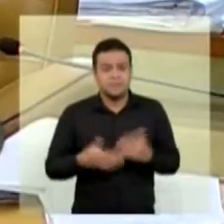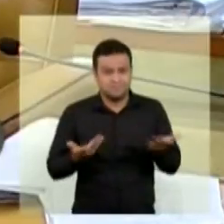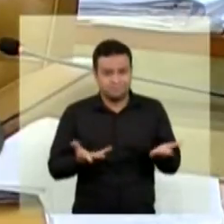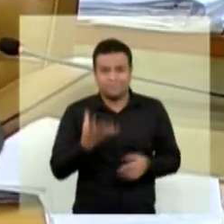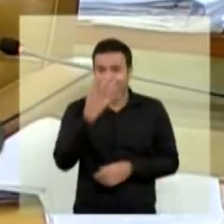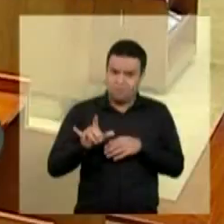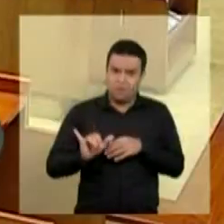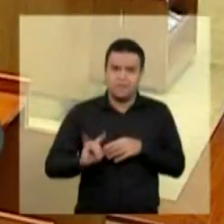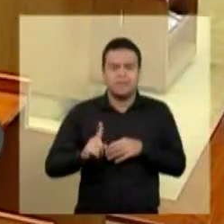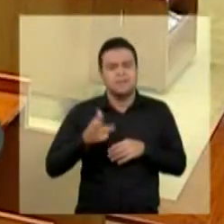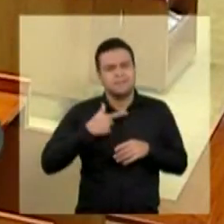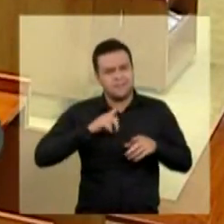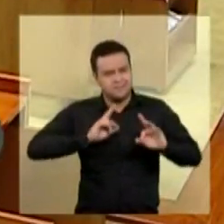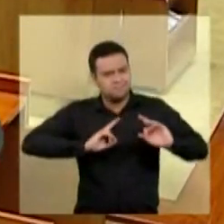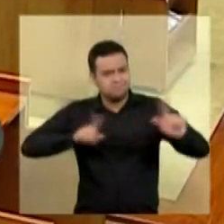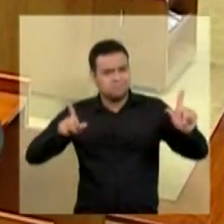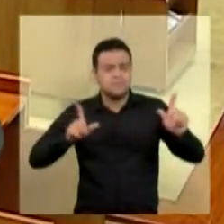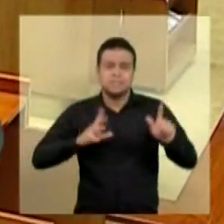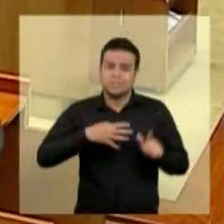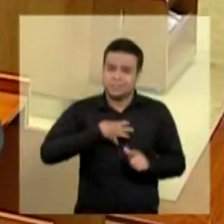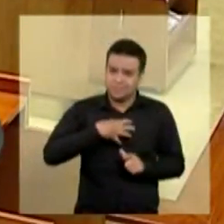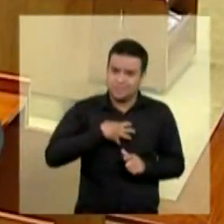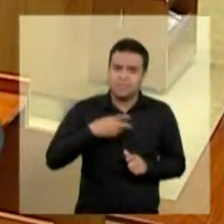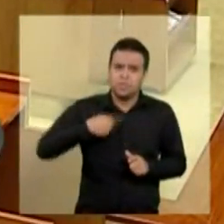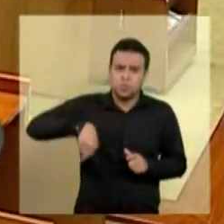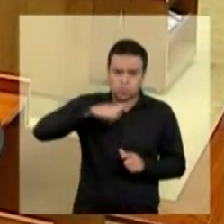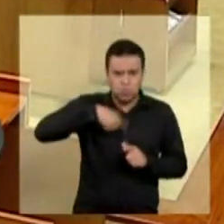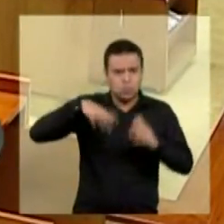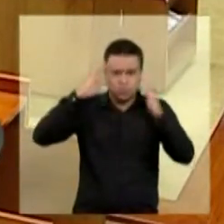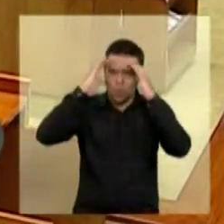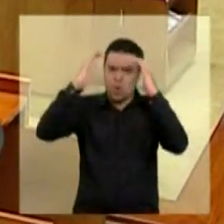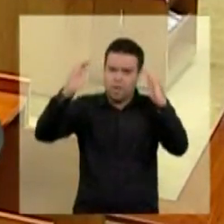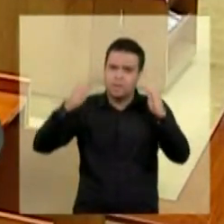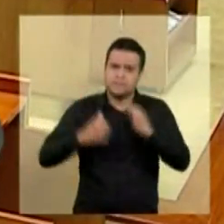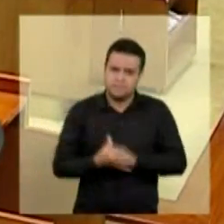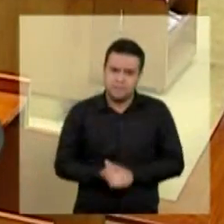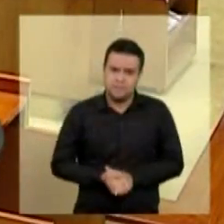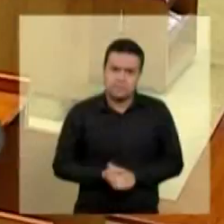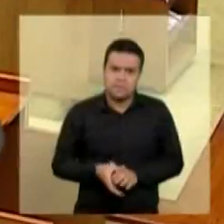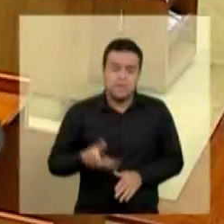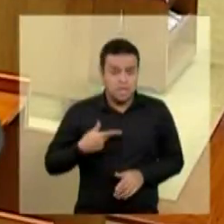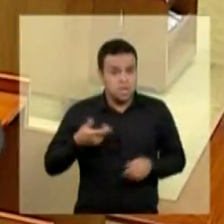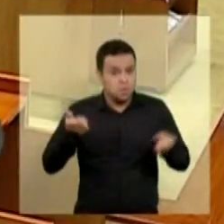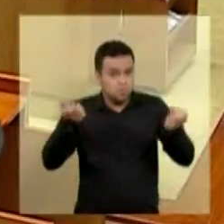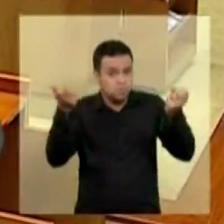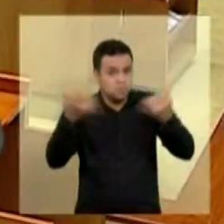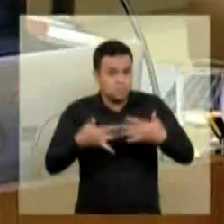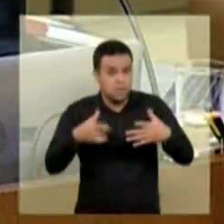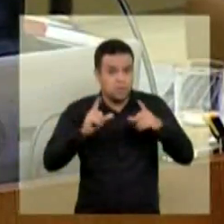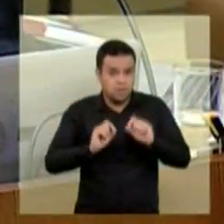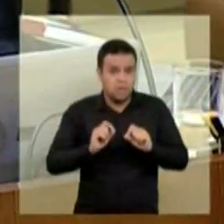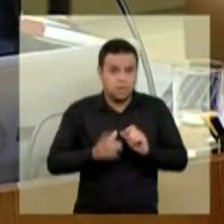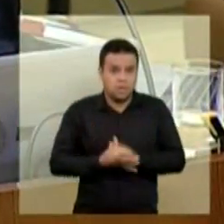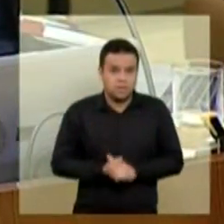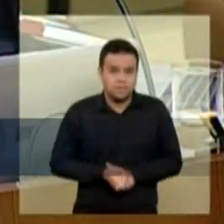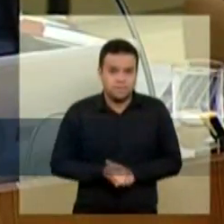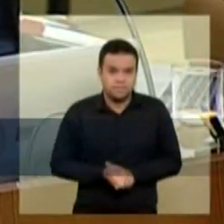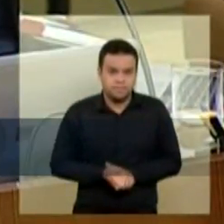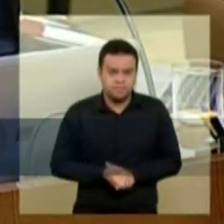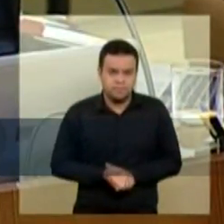vexaminoso para o tribunal. Já o ministro Luiz Roberto Barroso rebateu. Eu gostaria de dizer que eu ouvi o